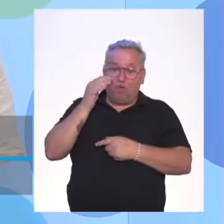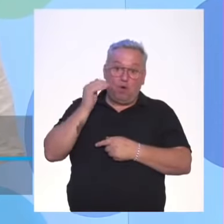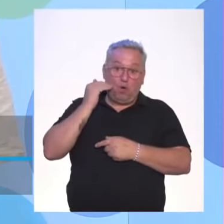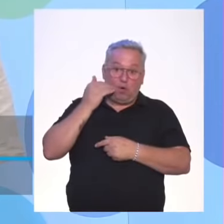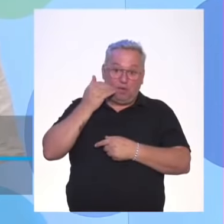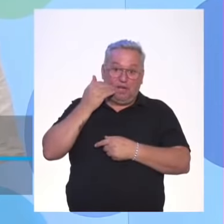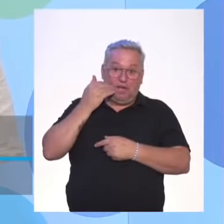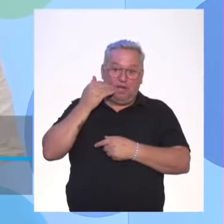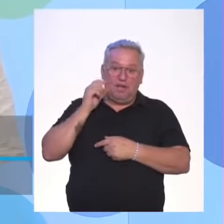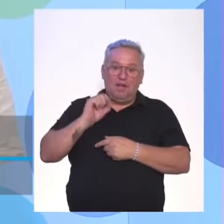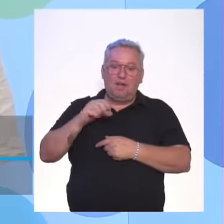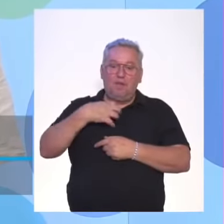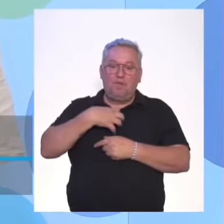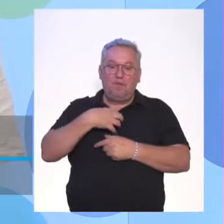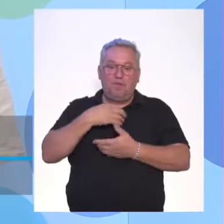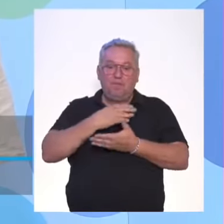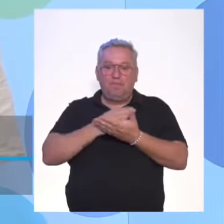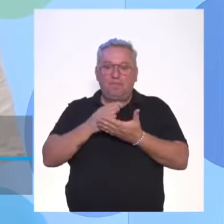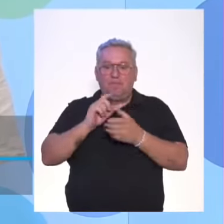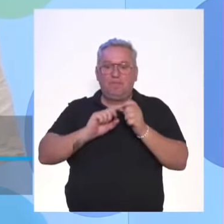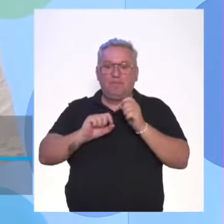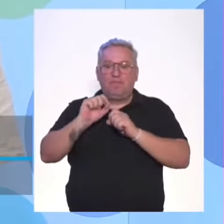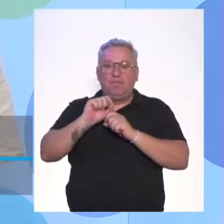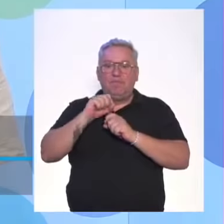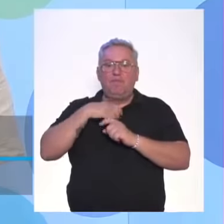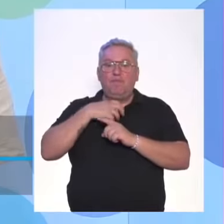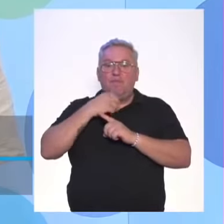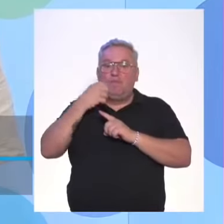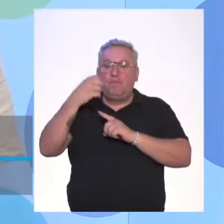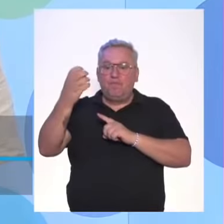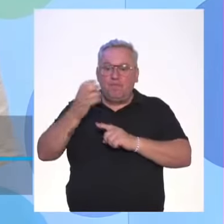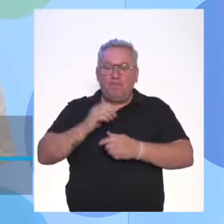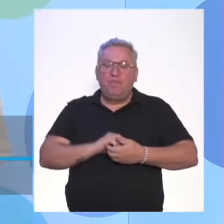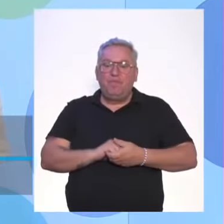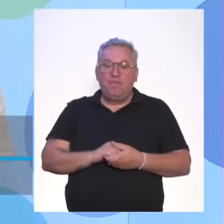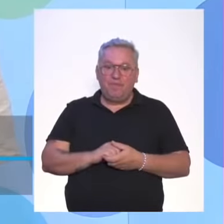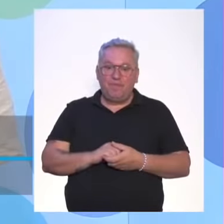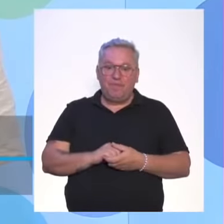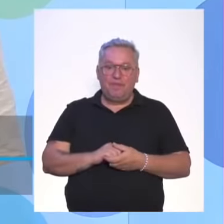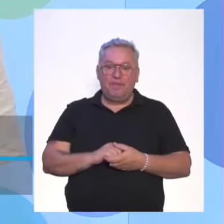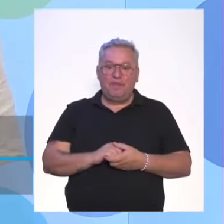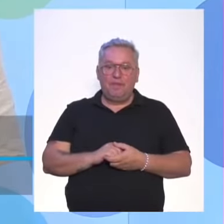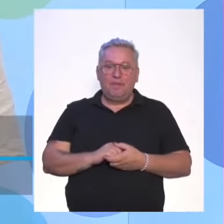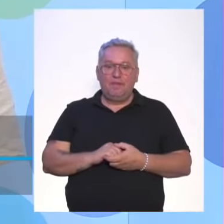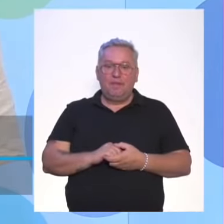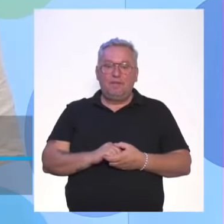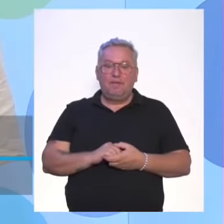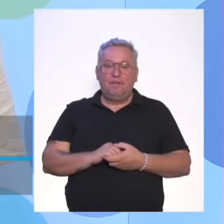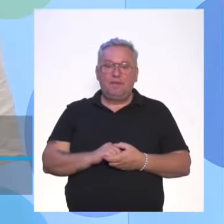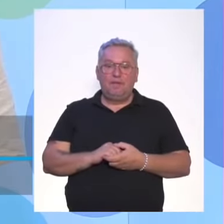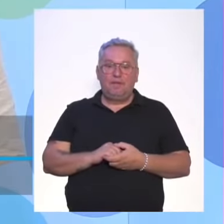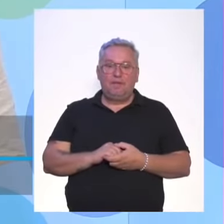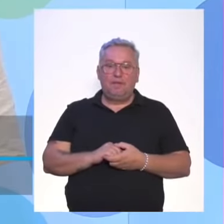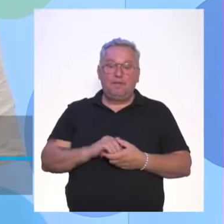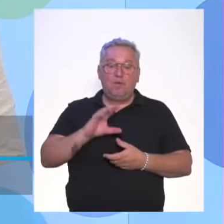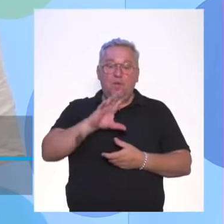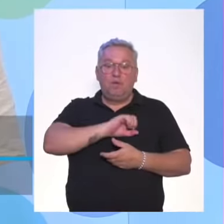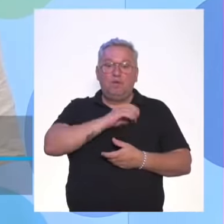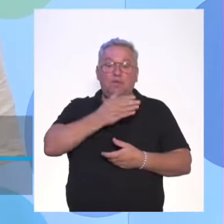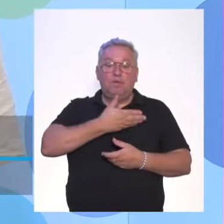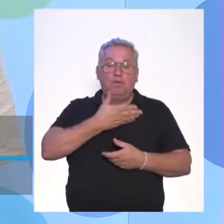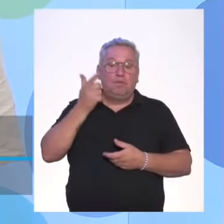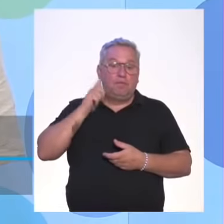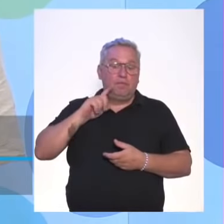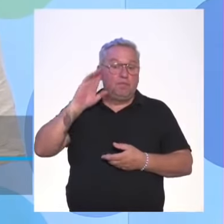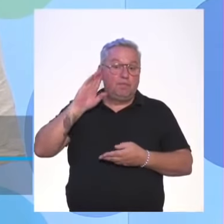é o comportamento dela Inicial foi a causa dele ter viajado né e ele ter saído do do planeta dele é o amor amizade e